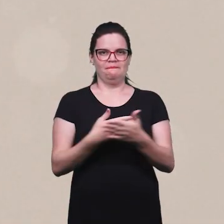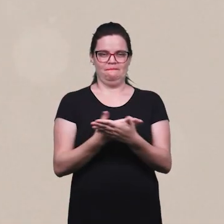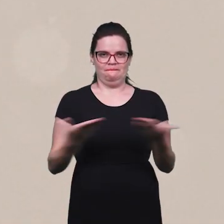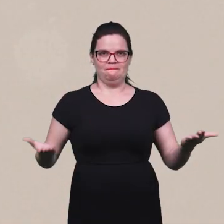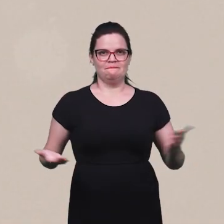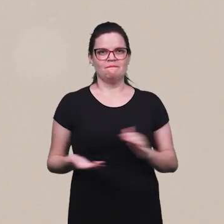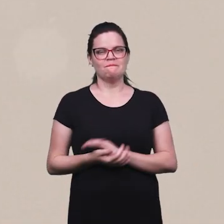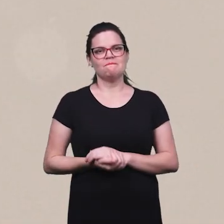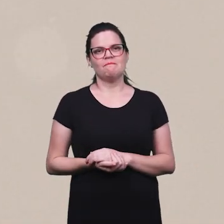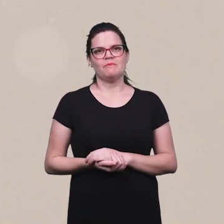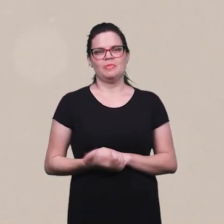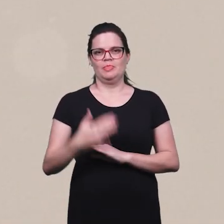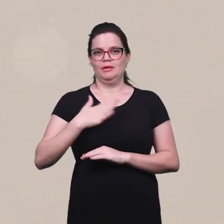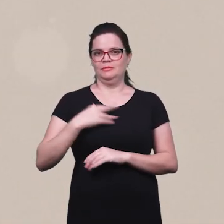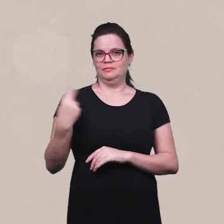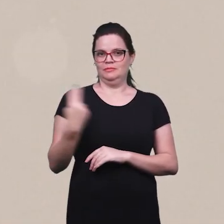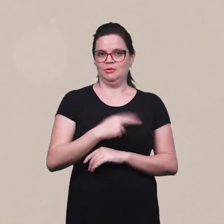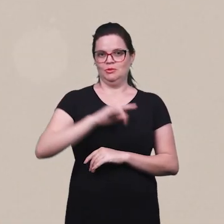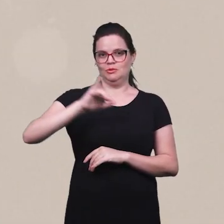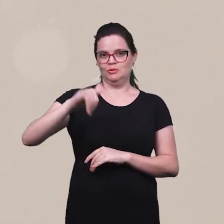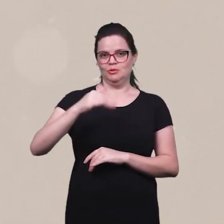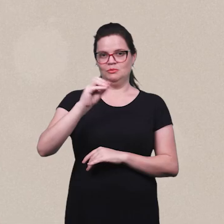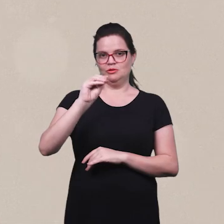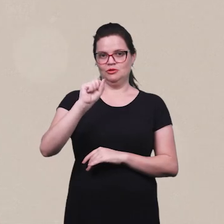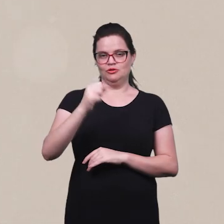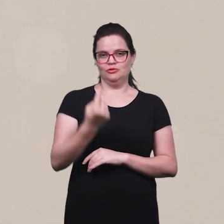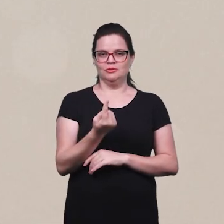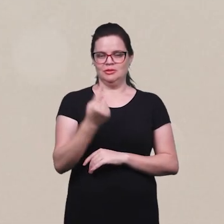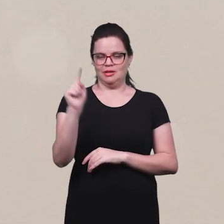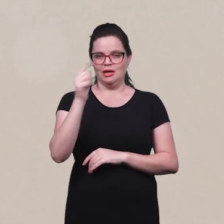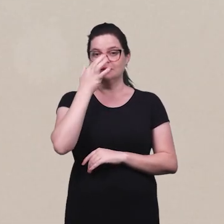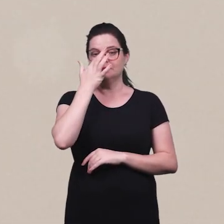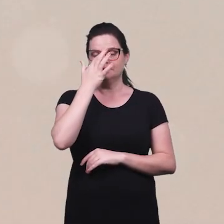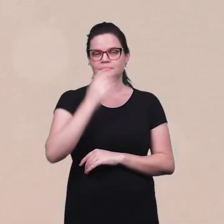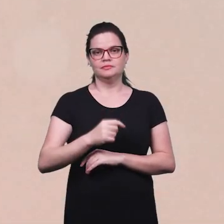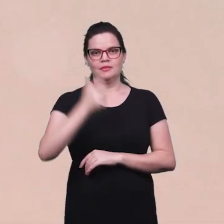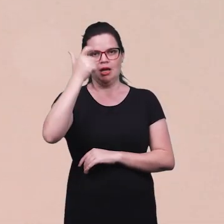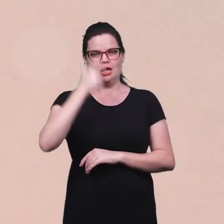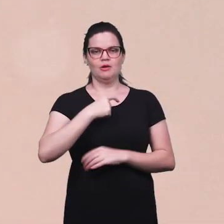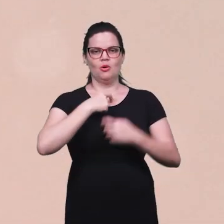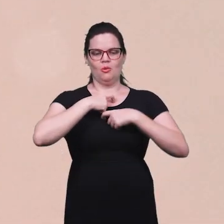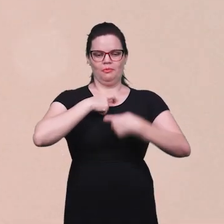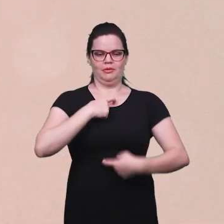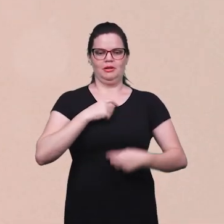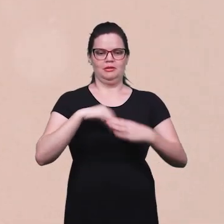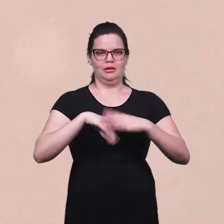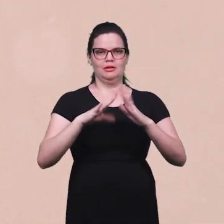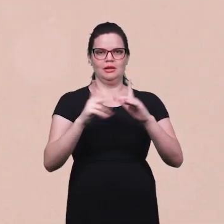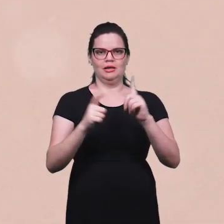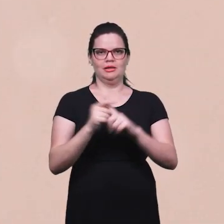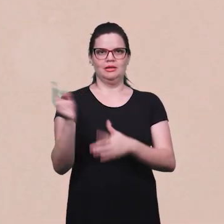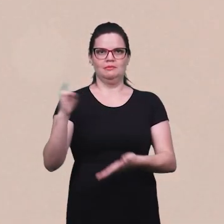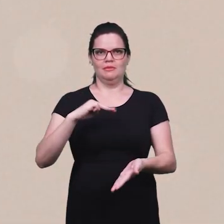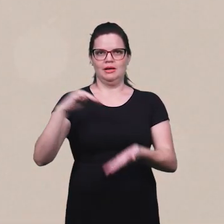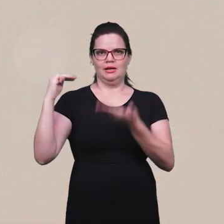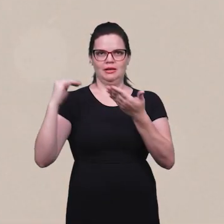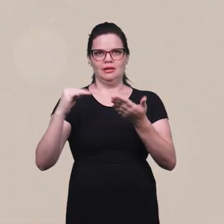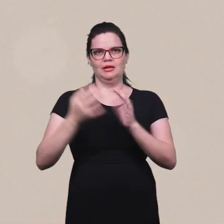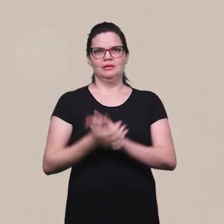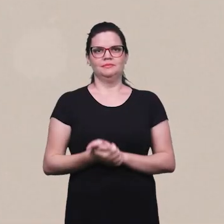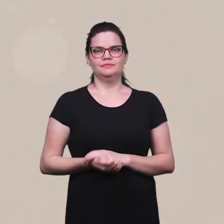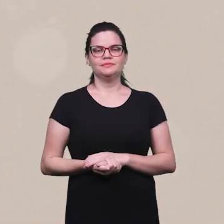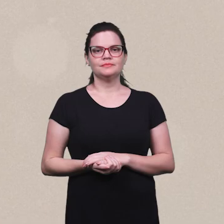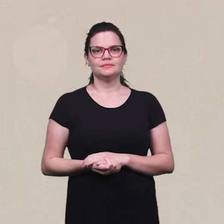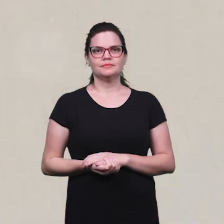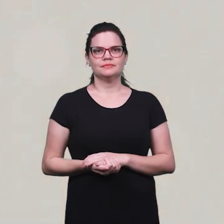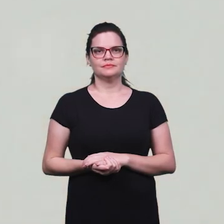irmãos, o meu nome é José Lourenço Miguel Filho, eu sou obreiro da Igreja Cristã Maranata de Barra